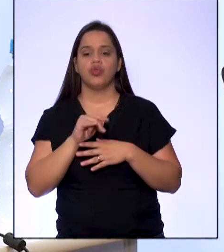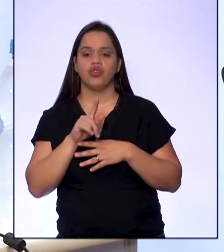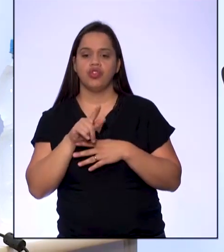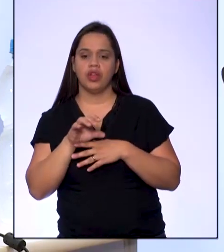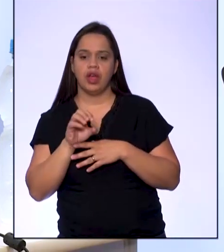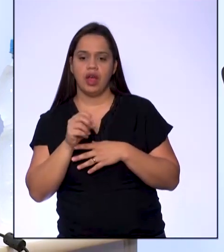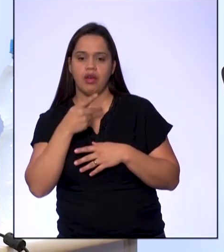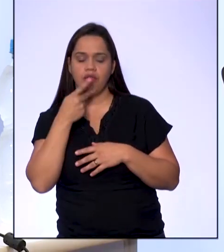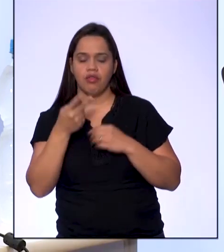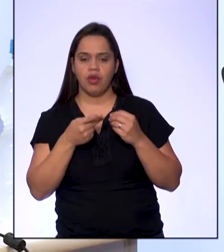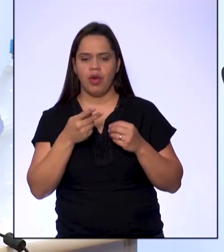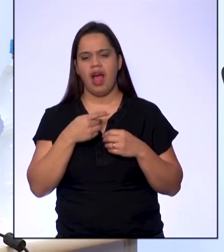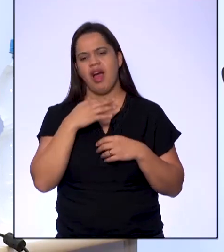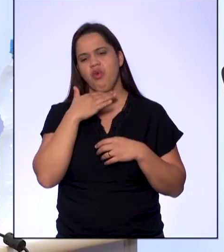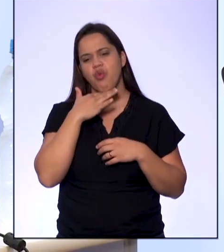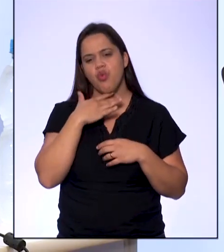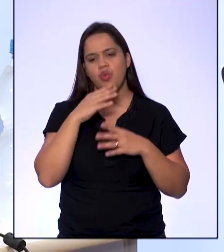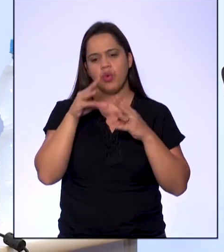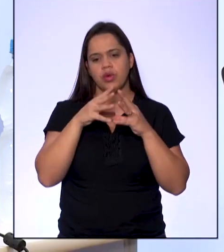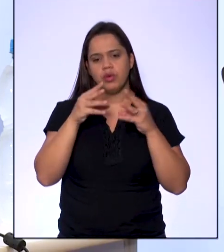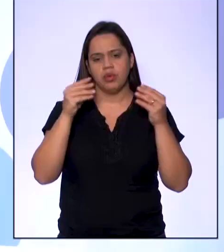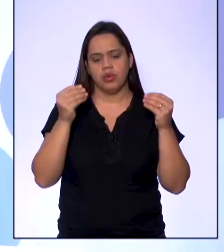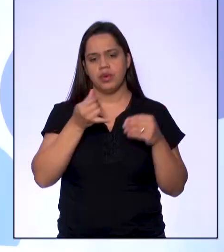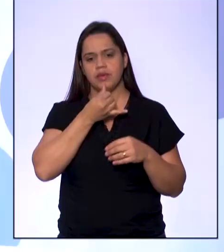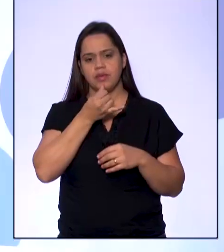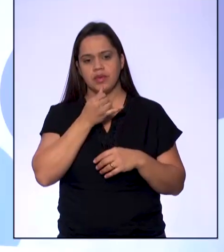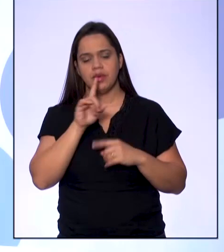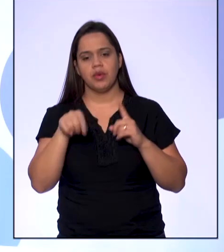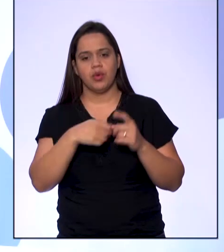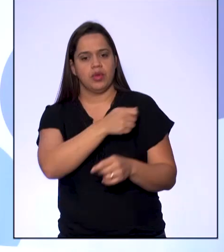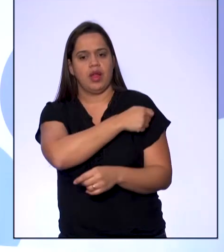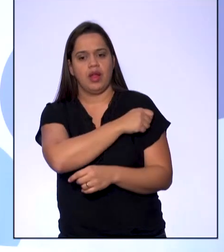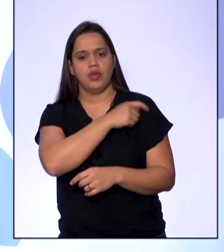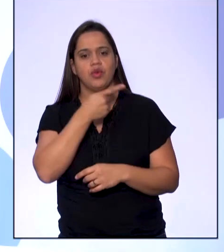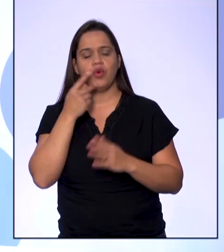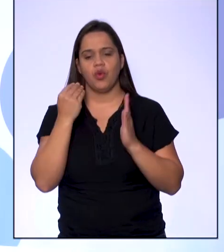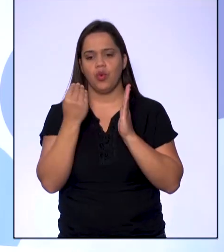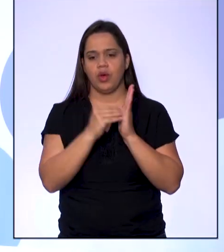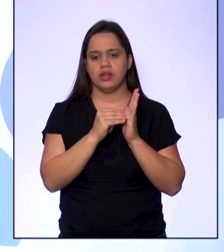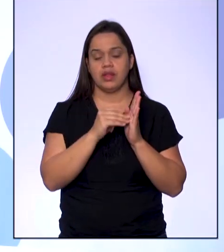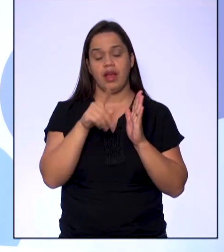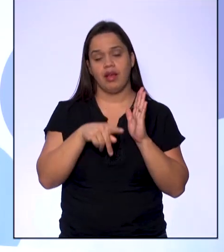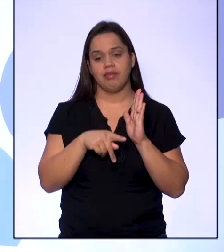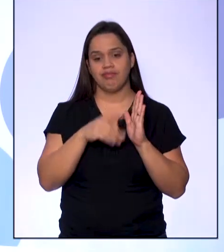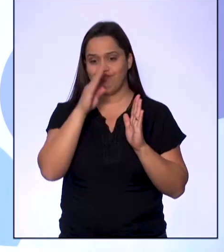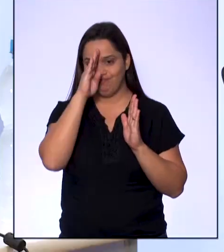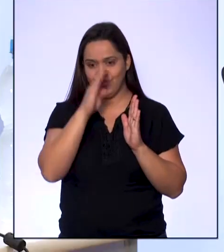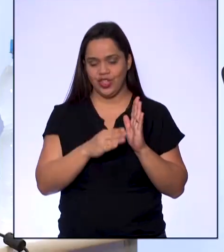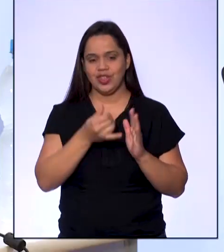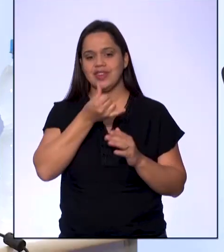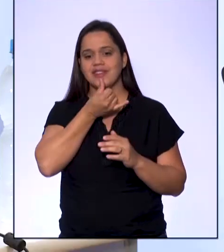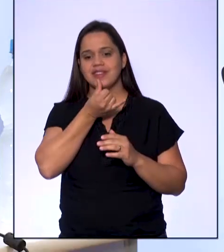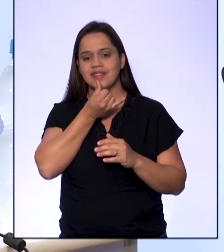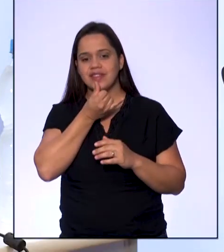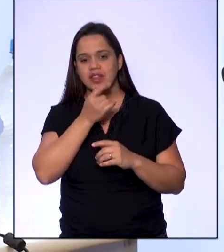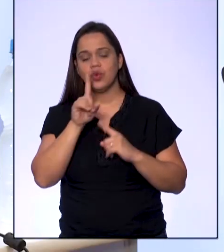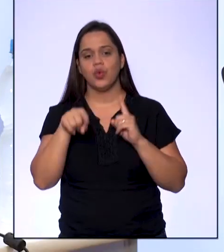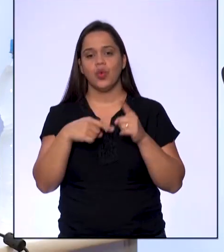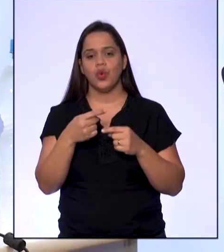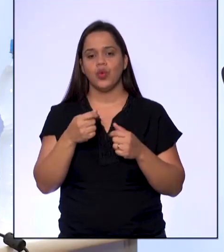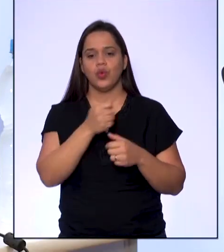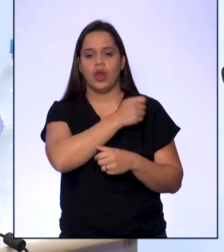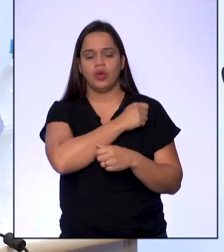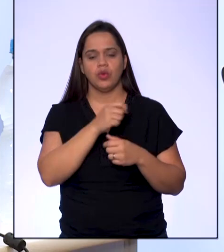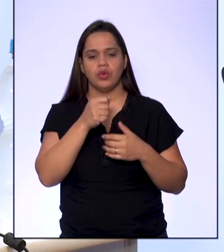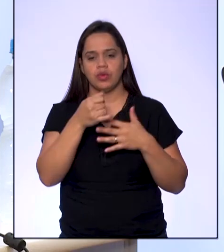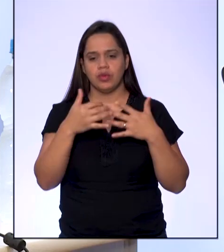do que a Jaqueline colocou, né? A Jaqueline colocou triste. Triste. Bem direto, né? O né? Franchi, salve as abelhas. A